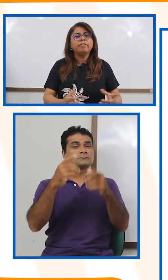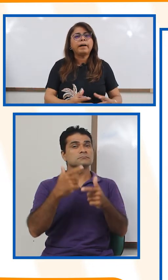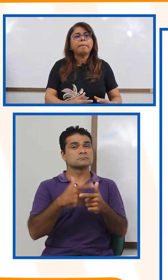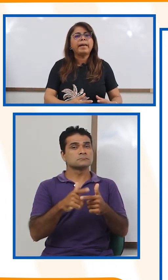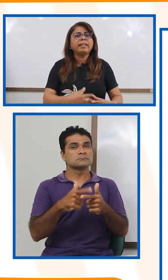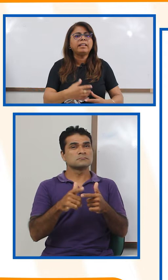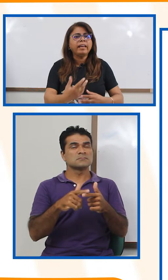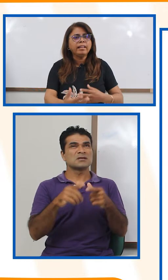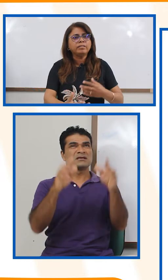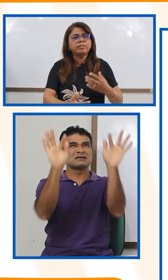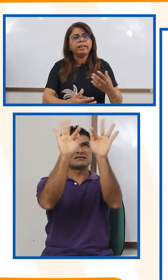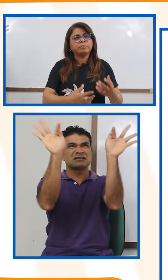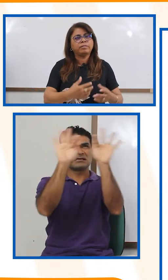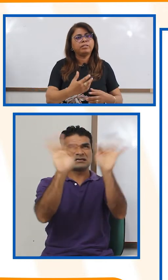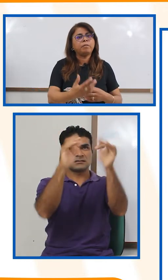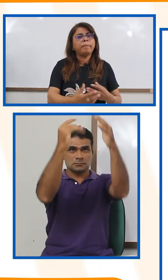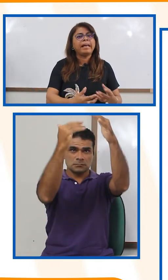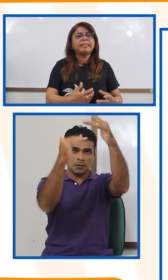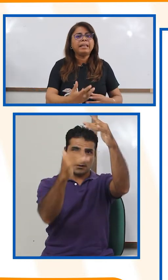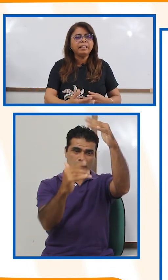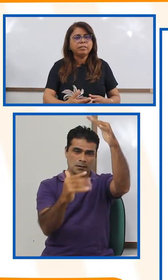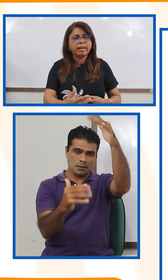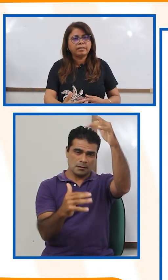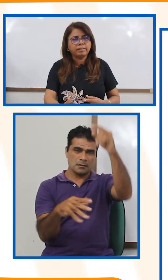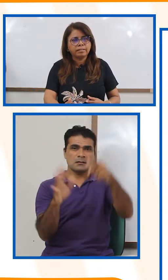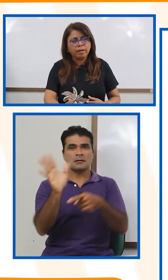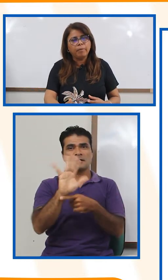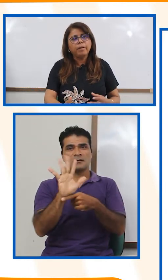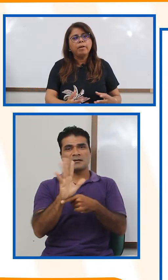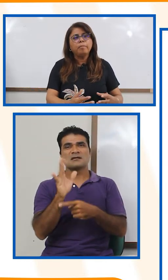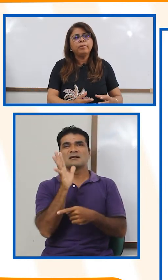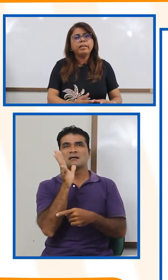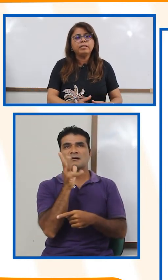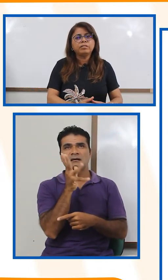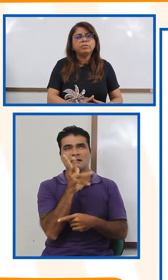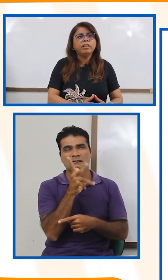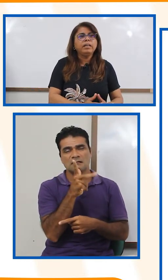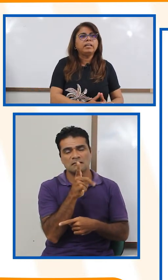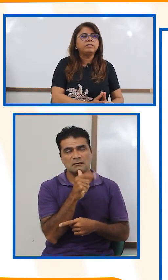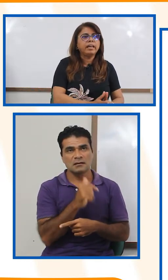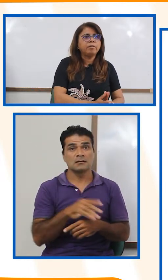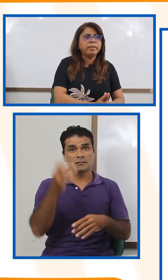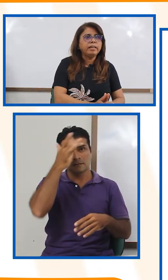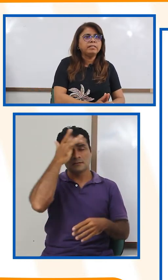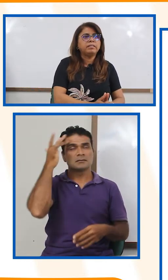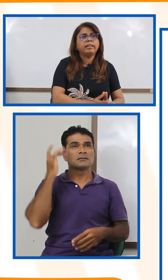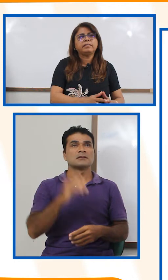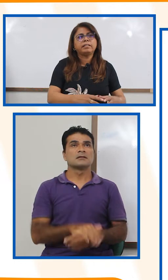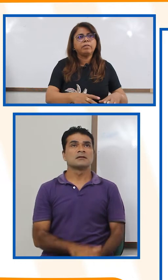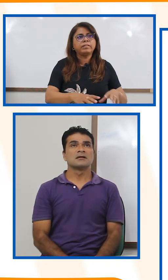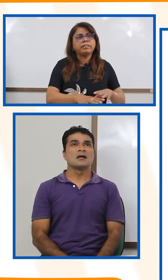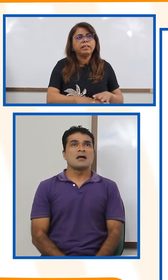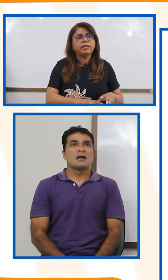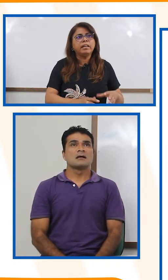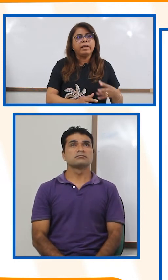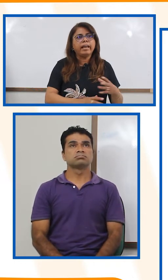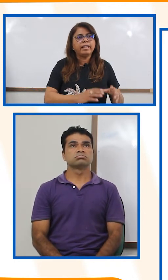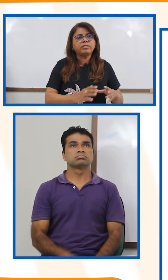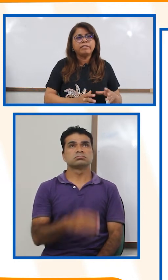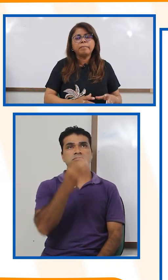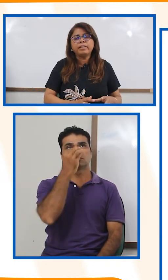longo, vai perdendo, né? As pessoas vão perdendo a atenção. Por isso que geralmente eles são